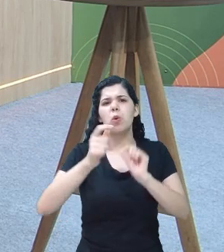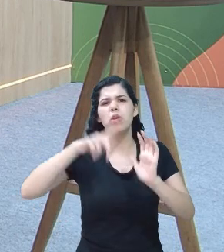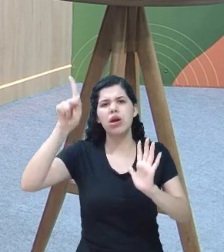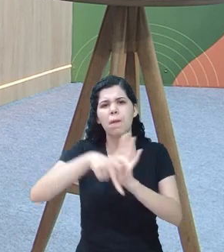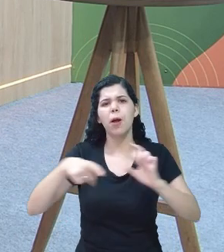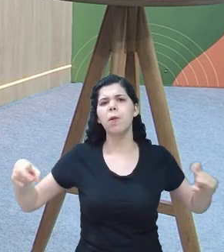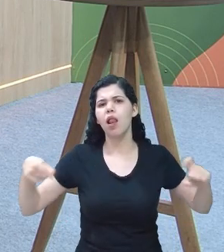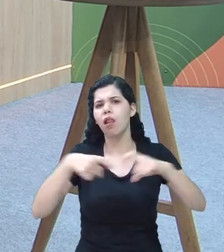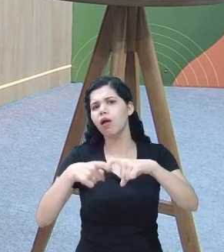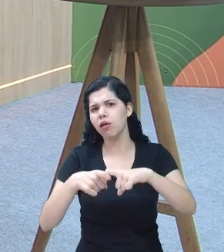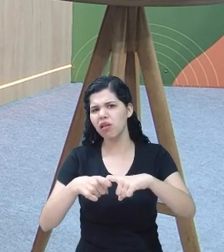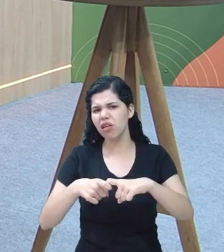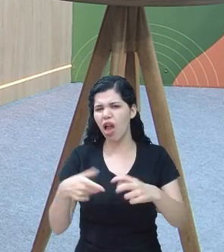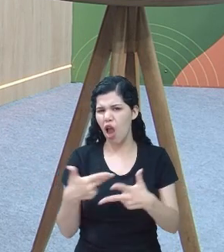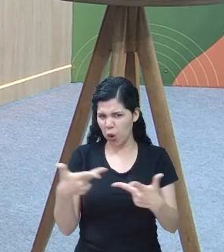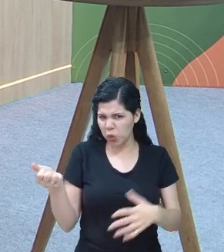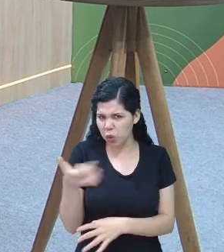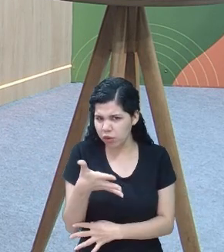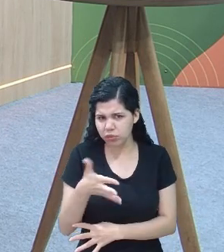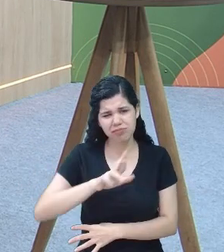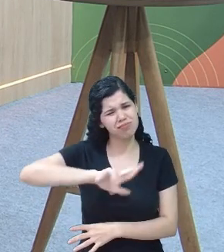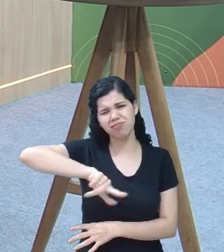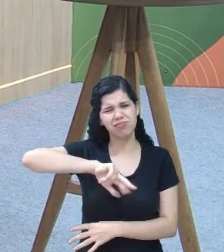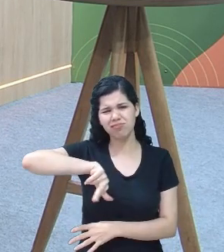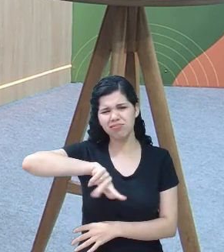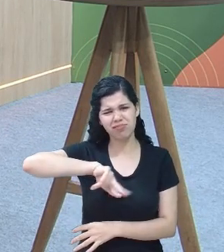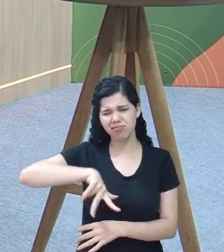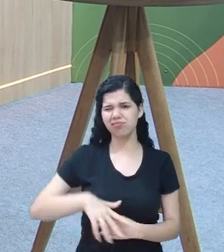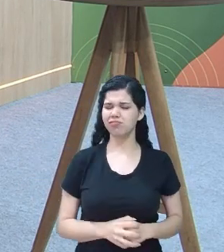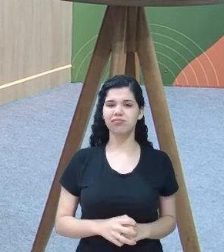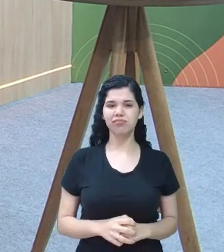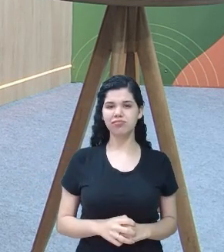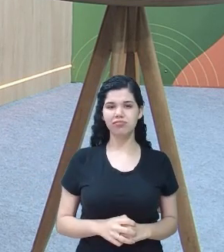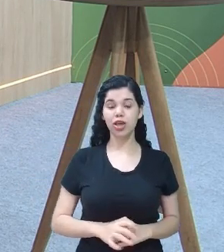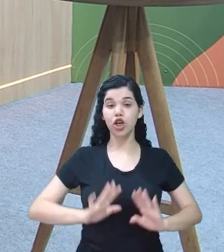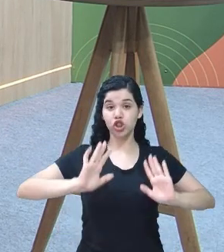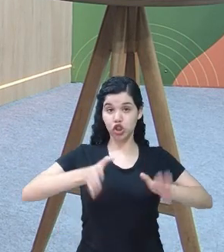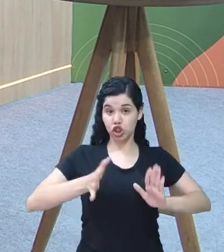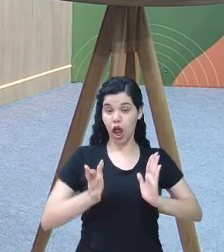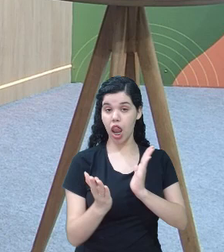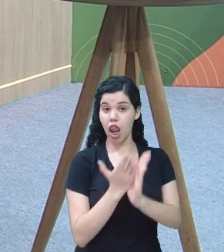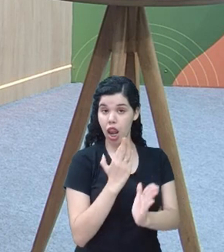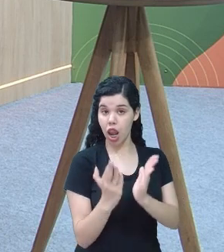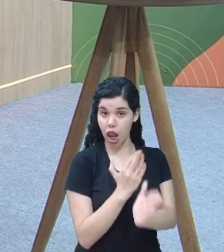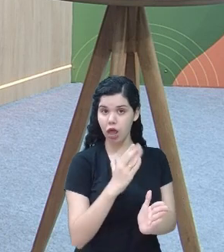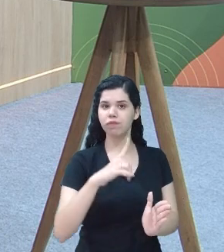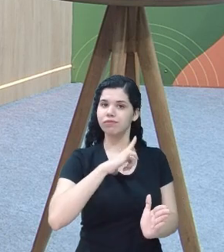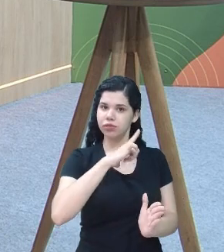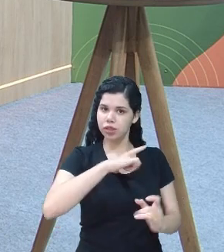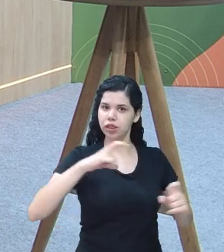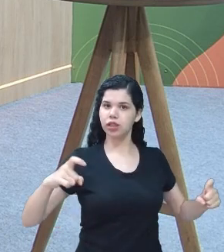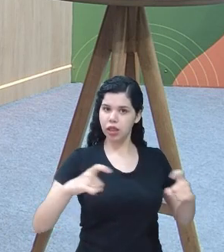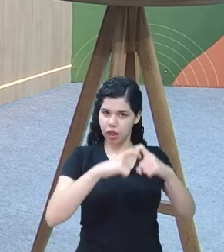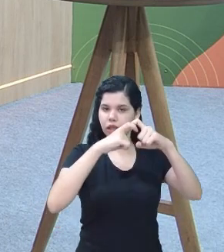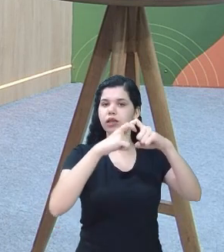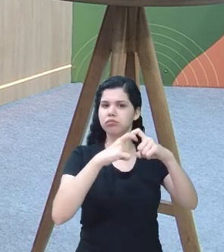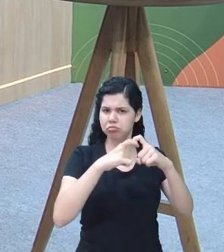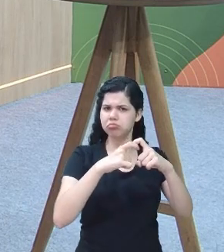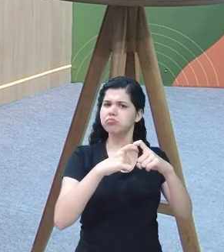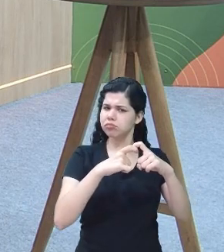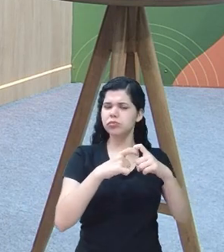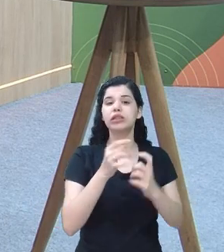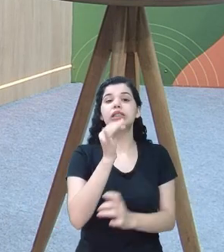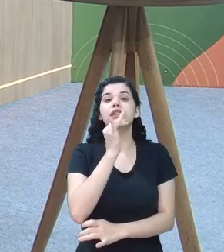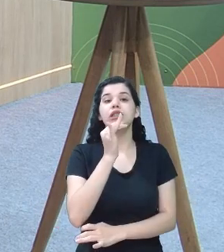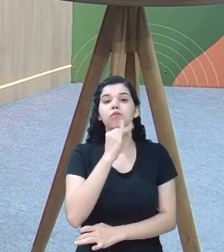esses links? Isso é novidade? Não, não é novidade nenhuma. Nos livros, a gente também encontra os ditos links,